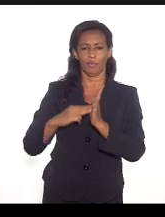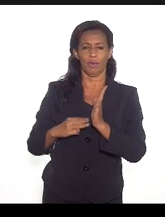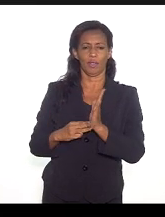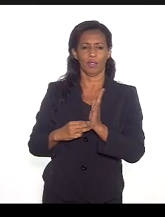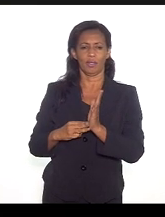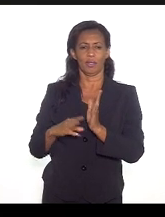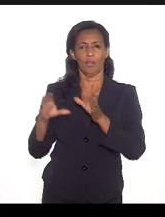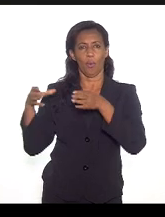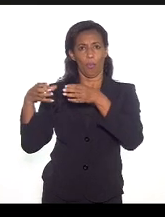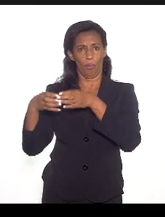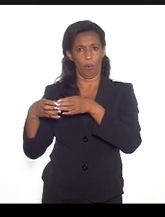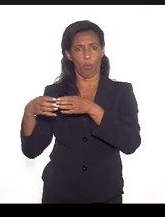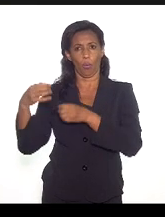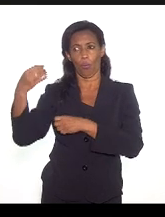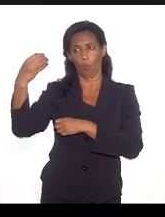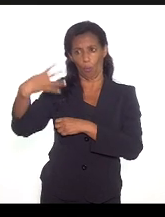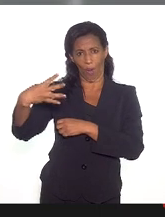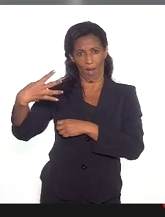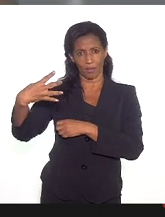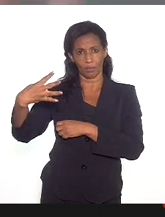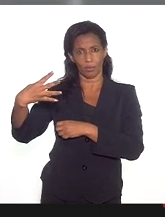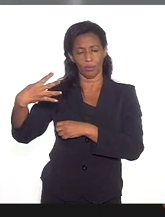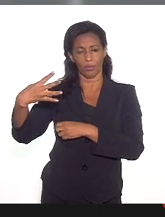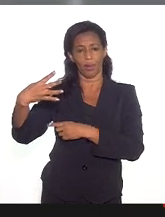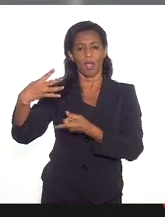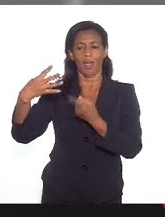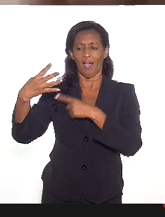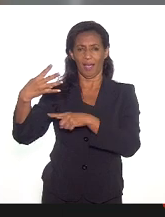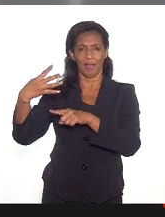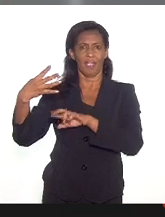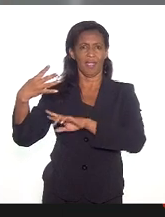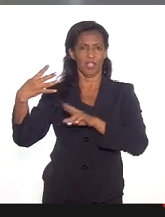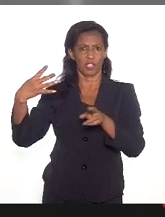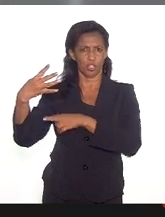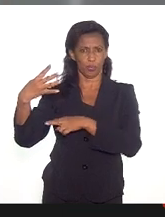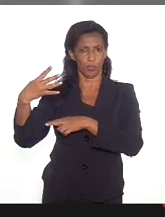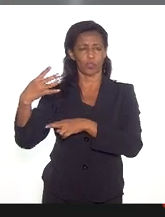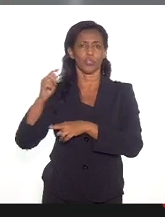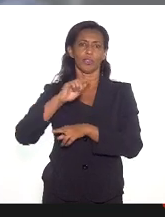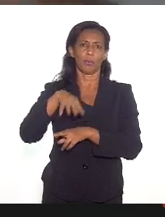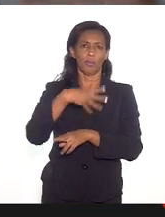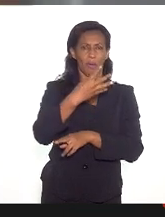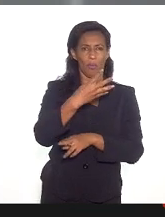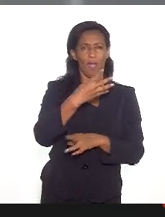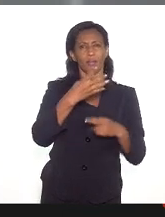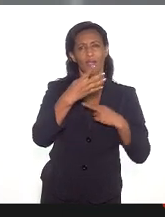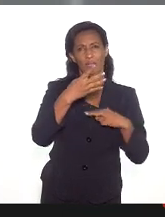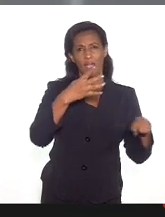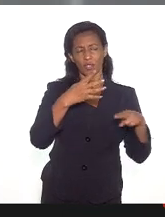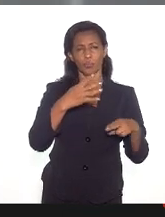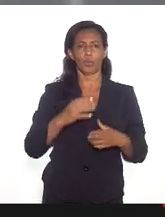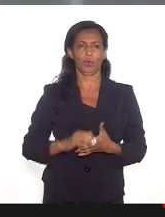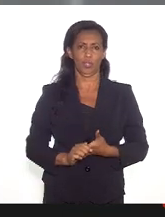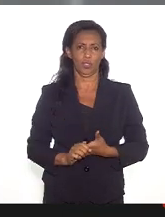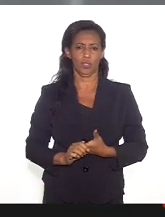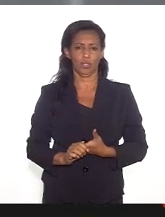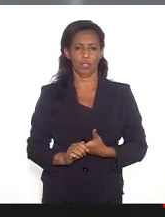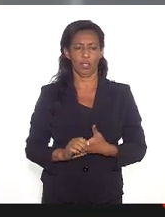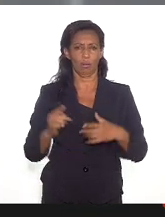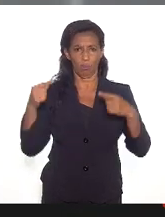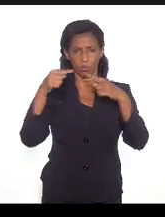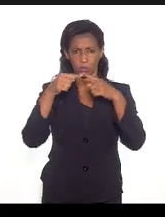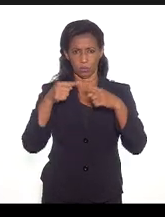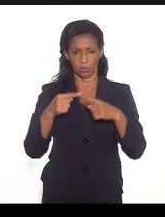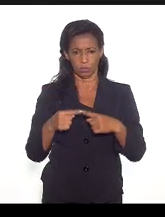bloco com quatro, aí o almirante Edésio e a equipe podem reagir, depois fazemos um segundo bloco, e se não ficam muitas questões, se vocês tiverem